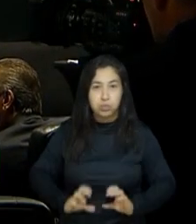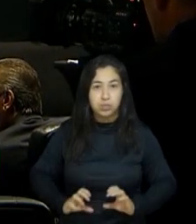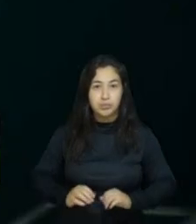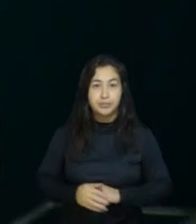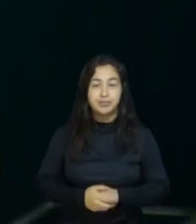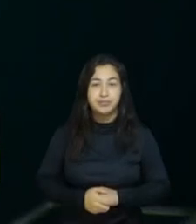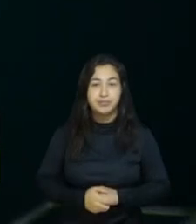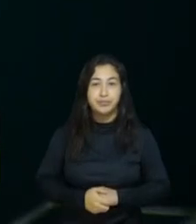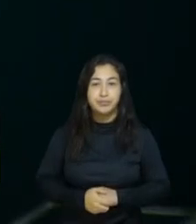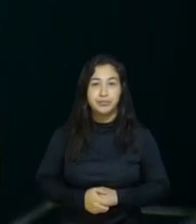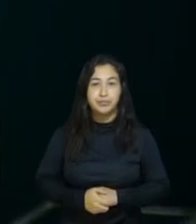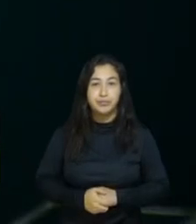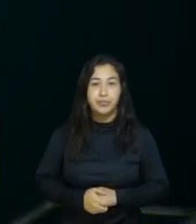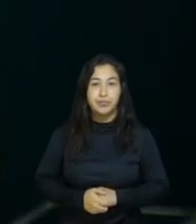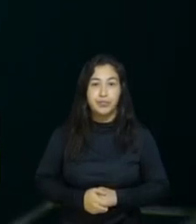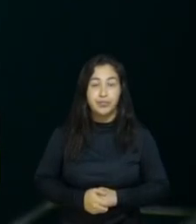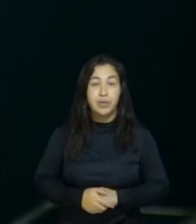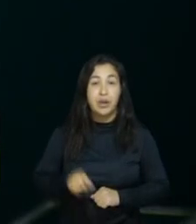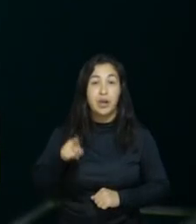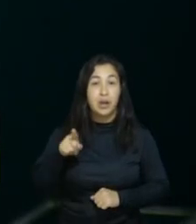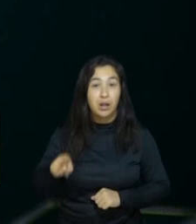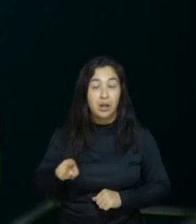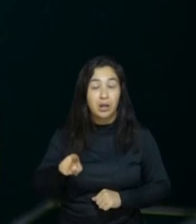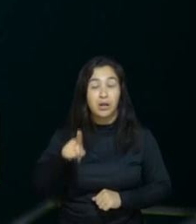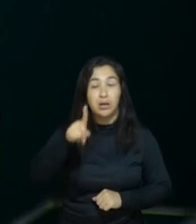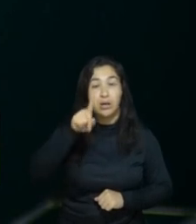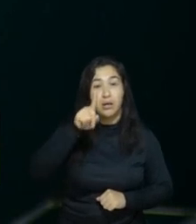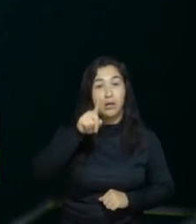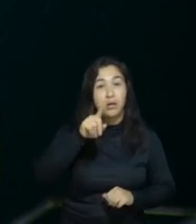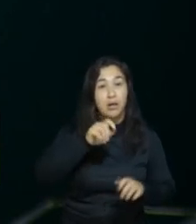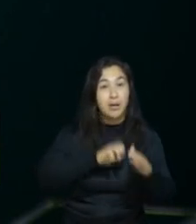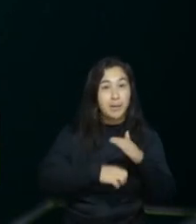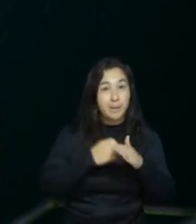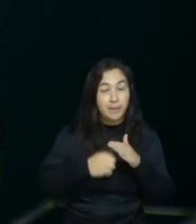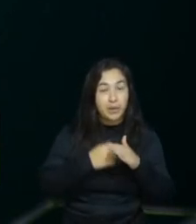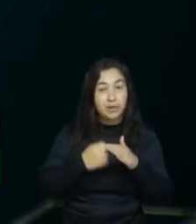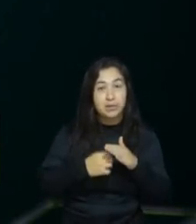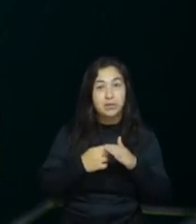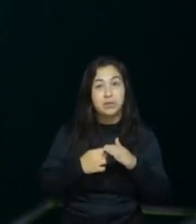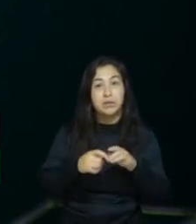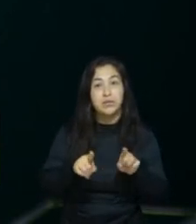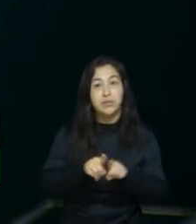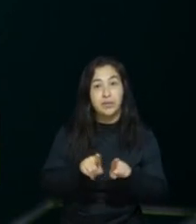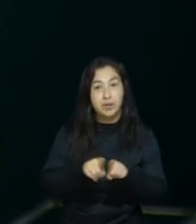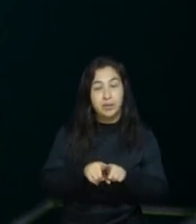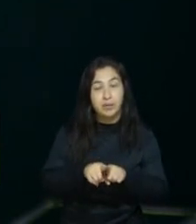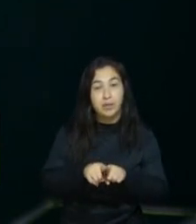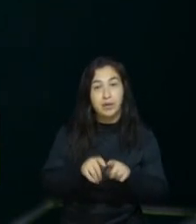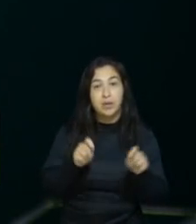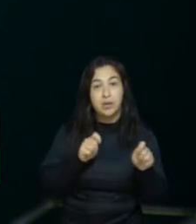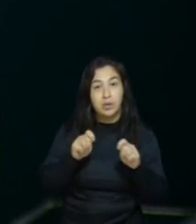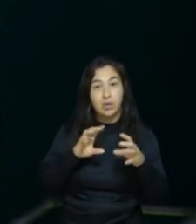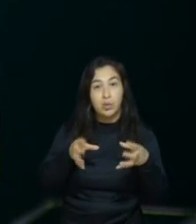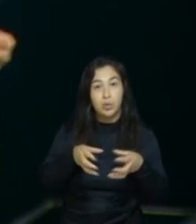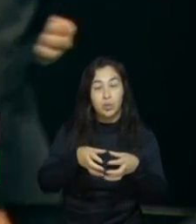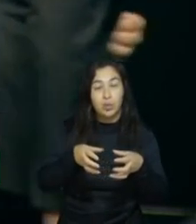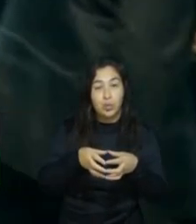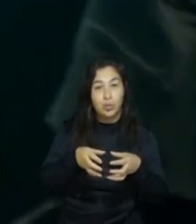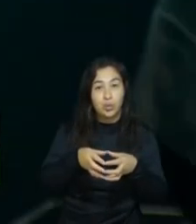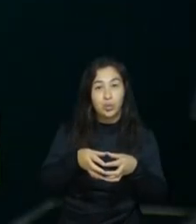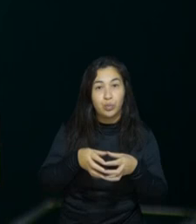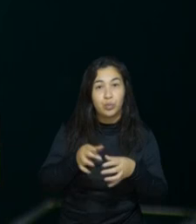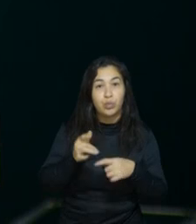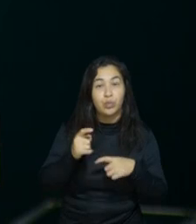CIBIC, a Associação Empresarial de Blumenau, a Associação Médica de Blumenau, a AMP, né, que é a Associação